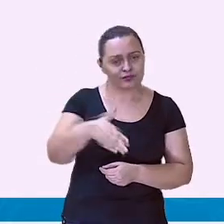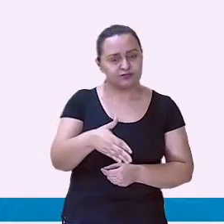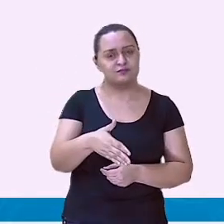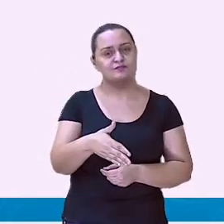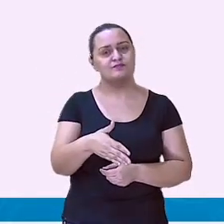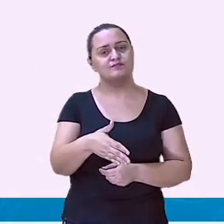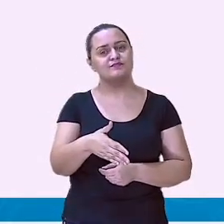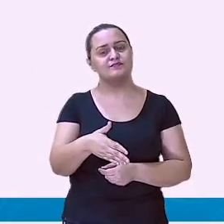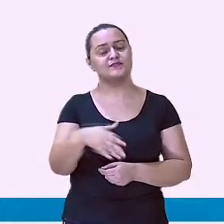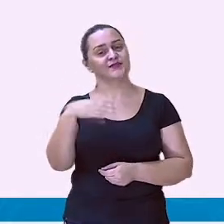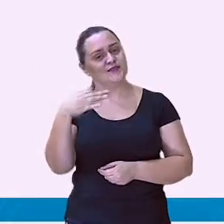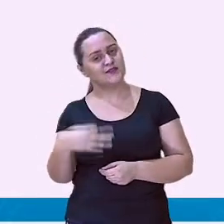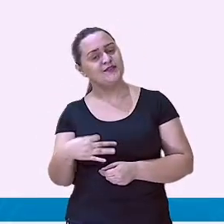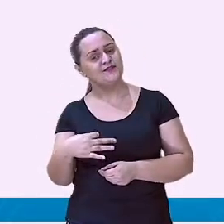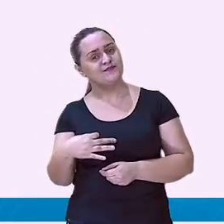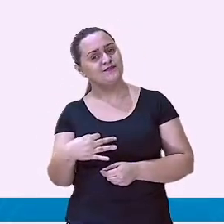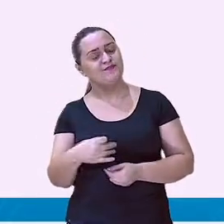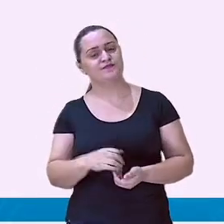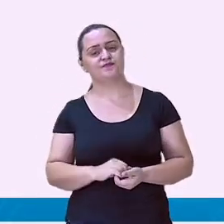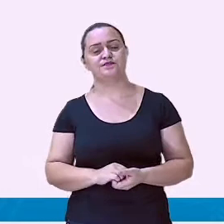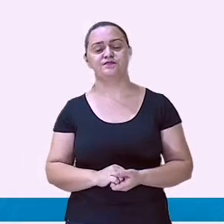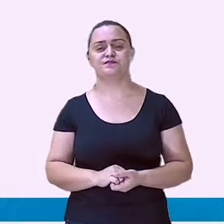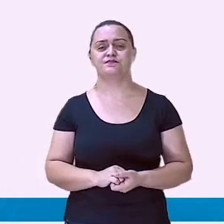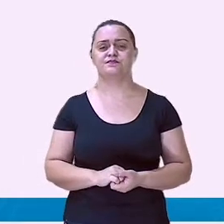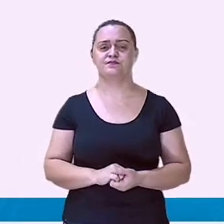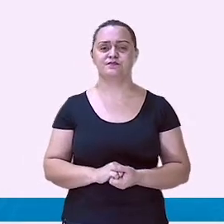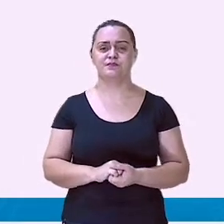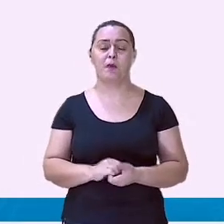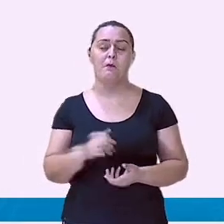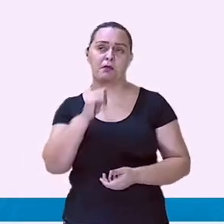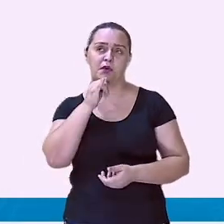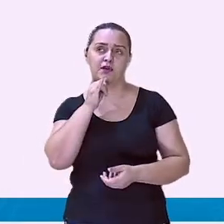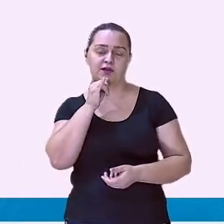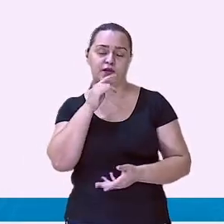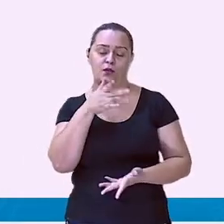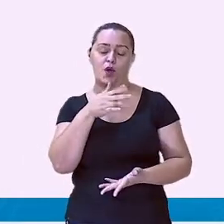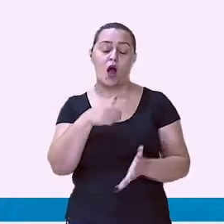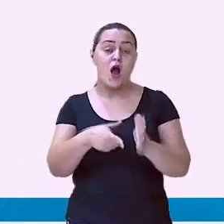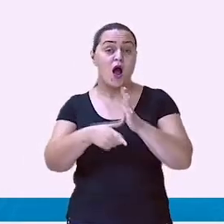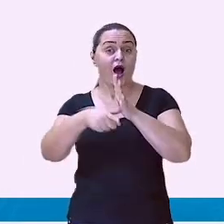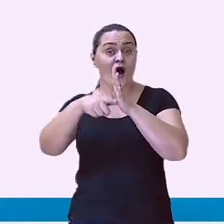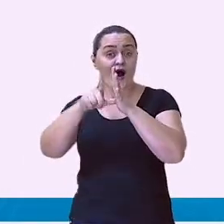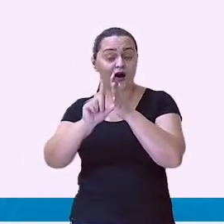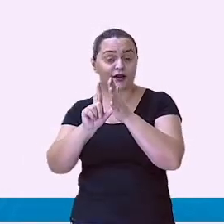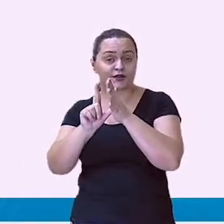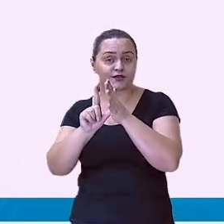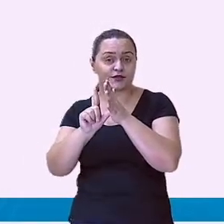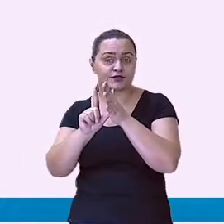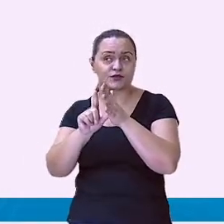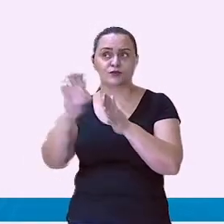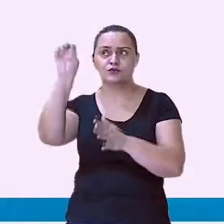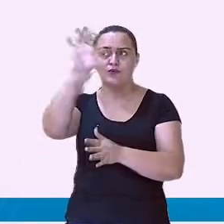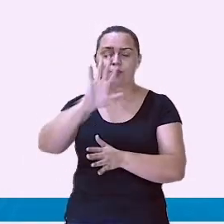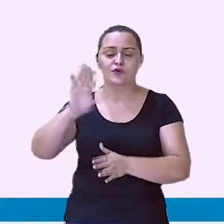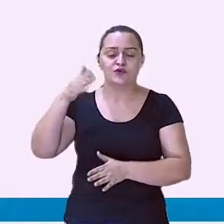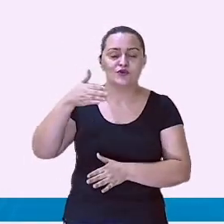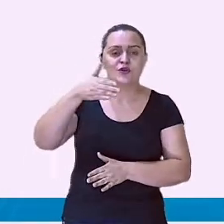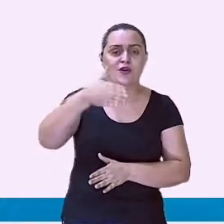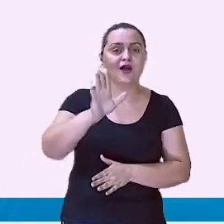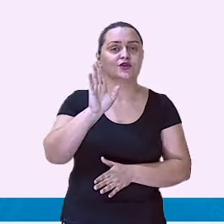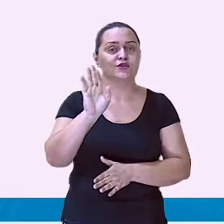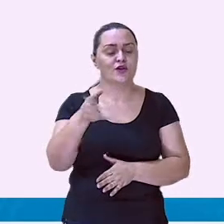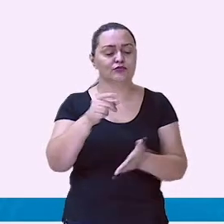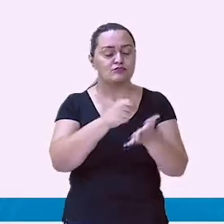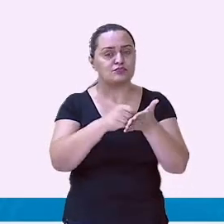chegar aqui, ele já tinha assinado o Tratado de Tordesilhas. Mas quando ele chegou, ele viu que as terras eram muito